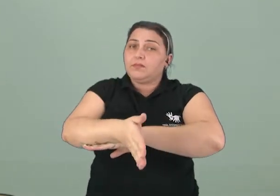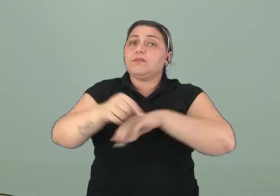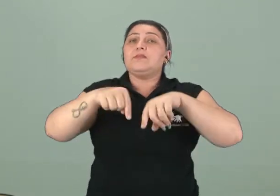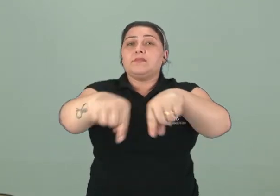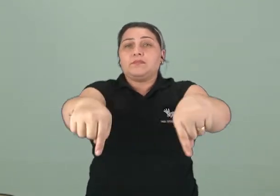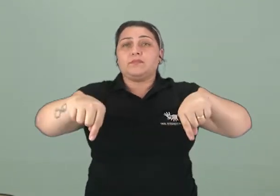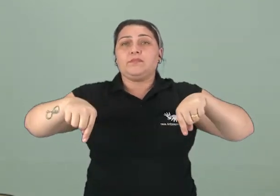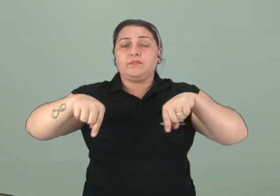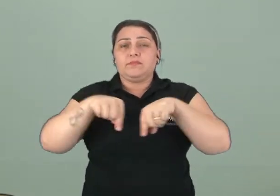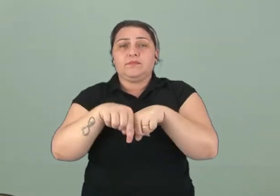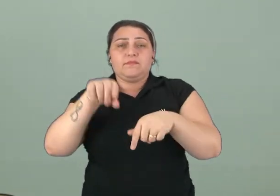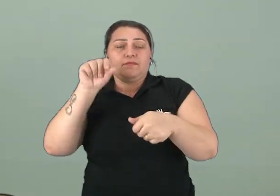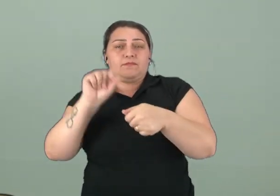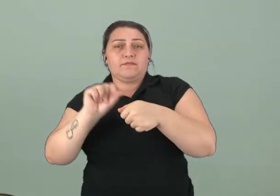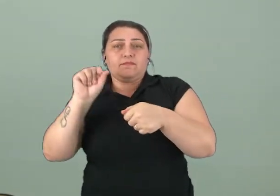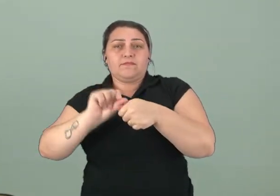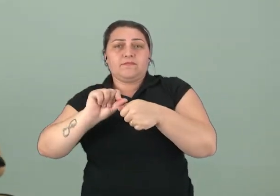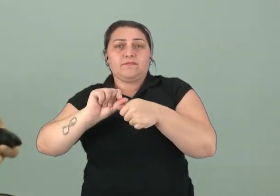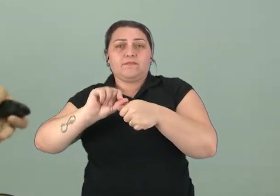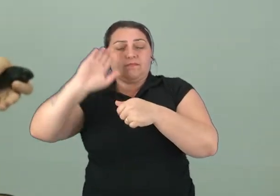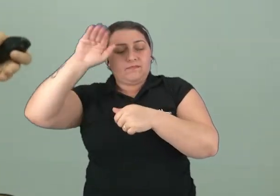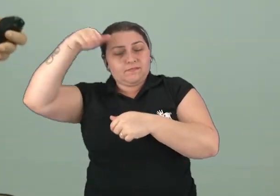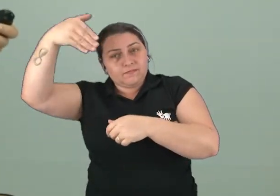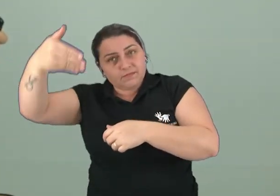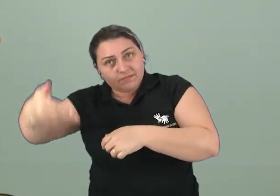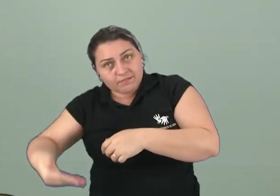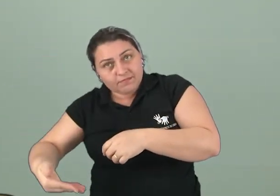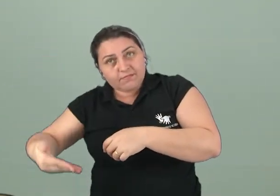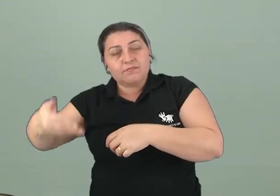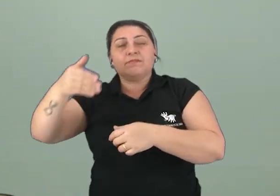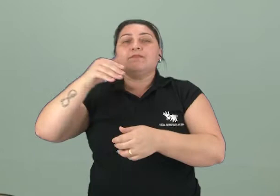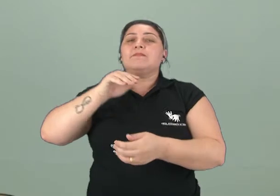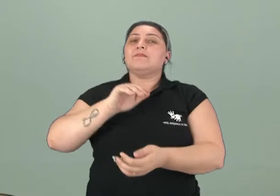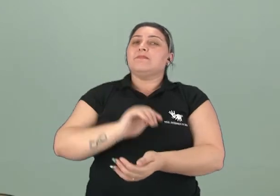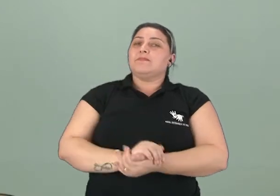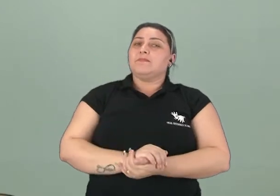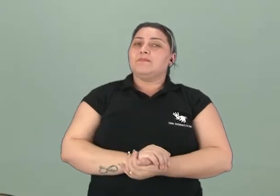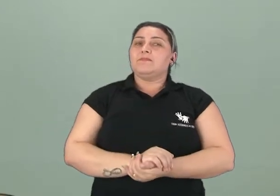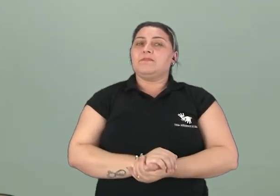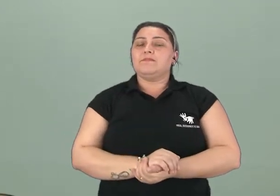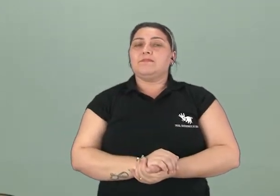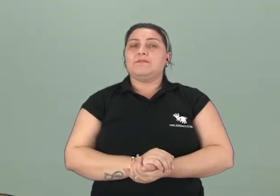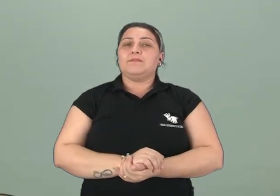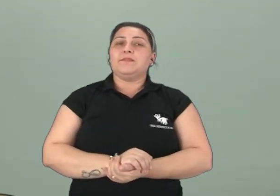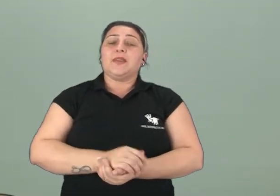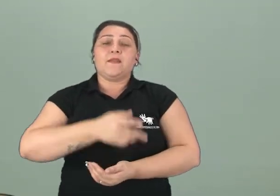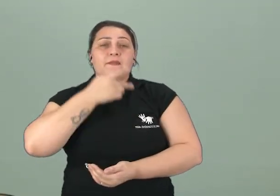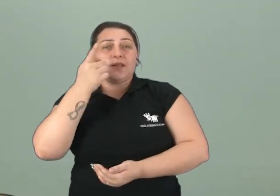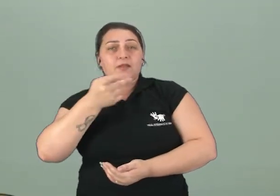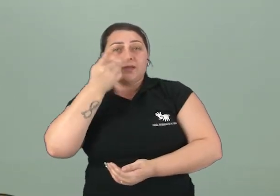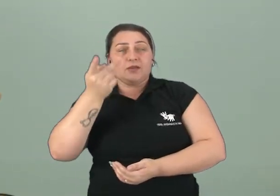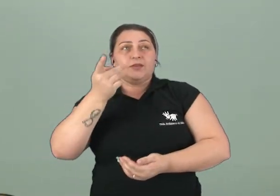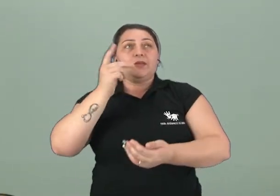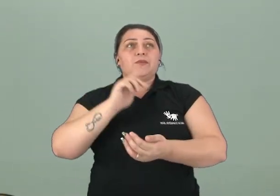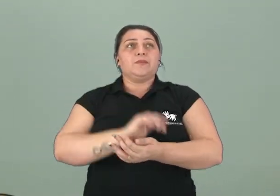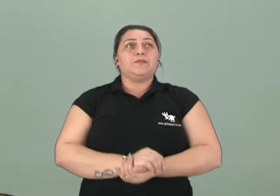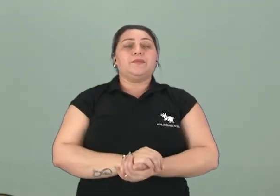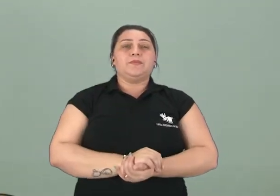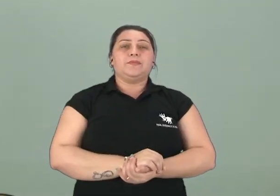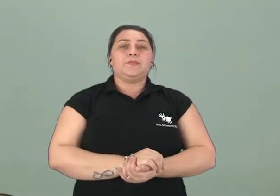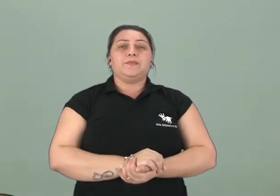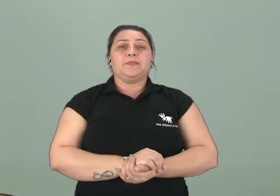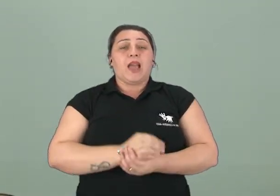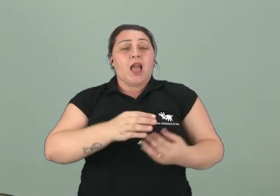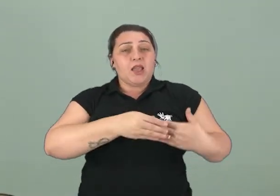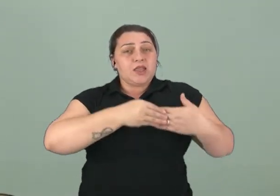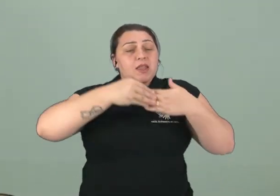no salão real e fez uma referência né uma referência aquelas que a gente faz para os reis e disse eu